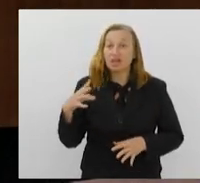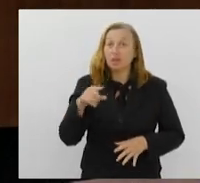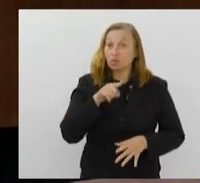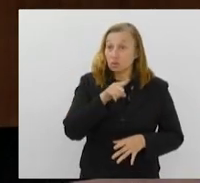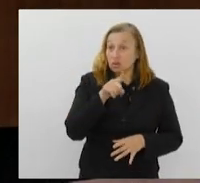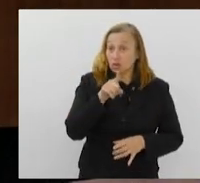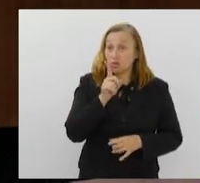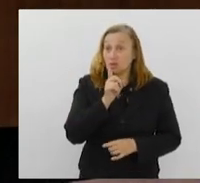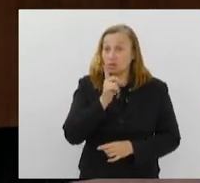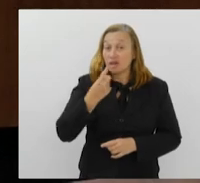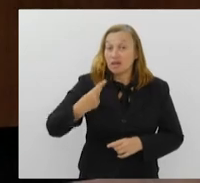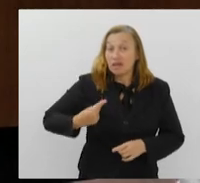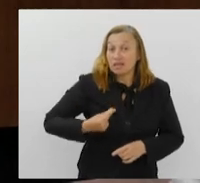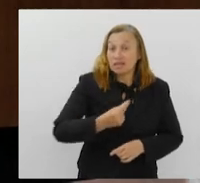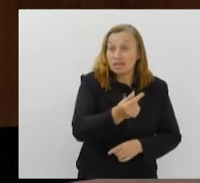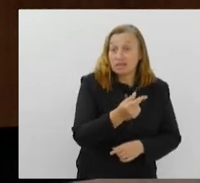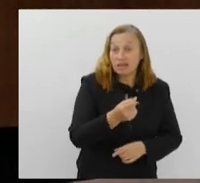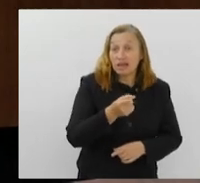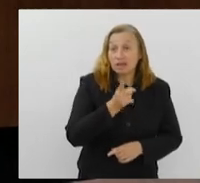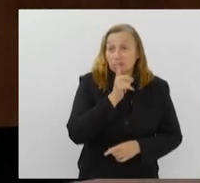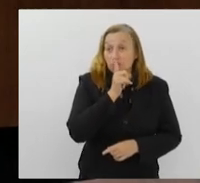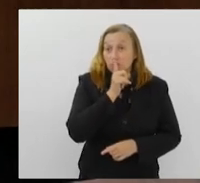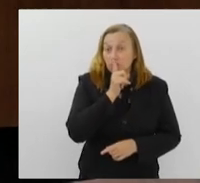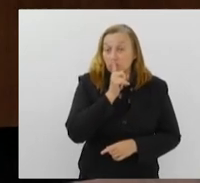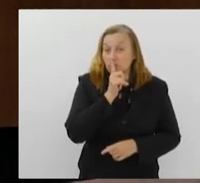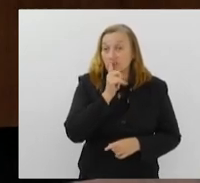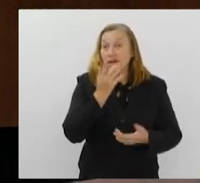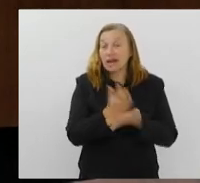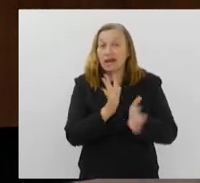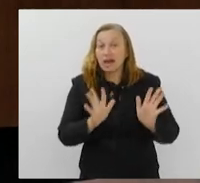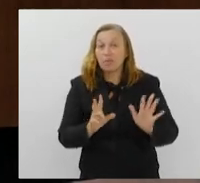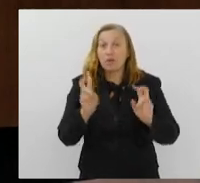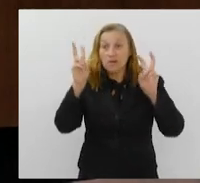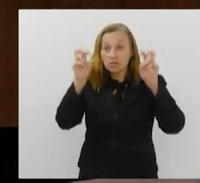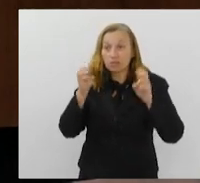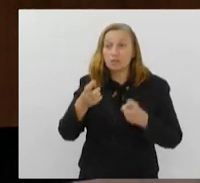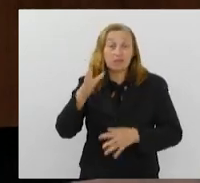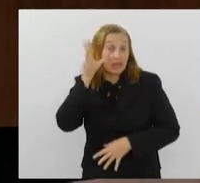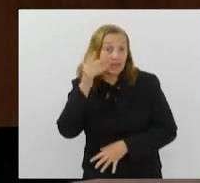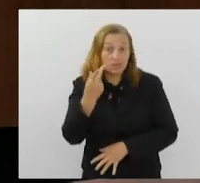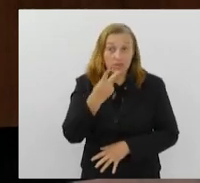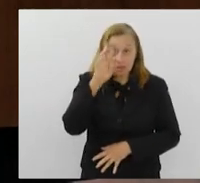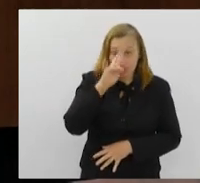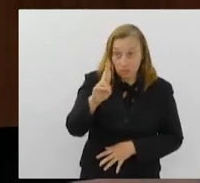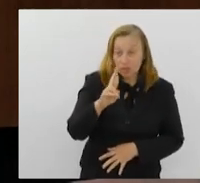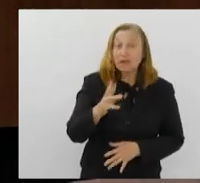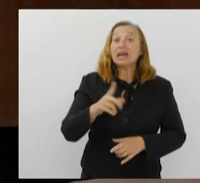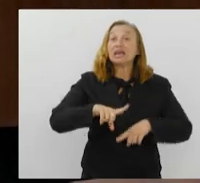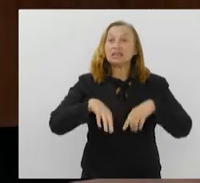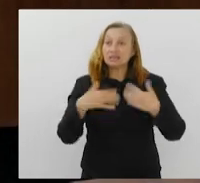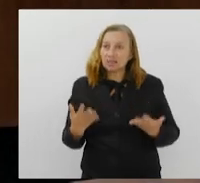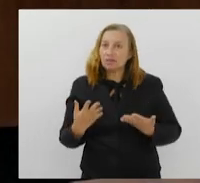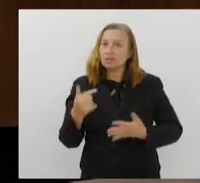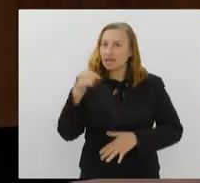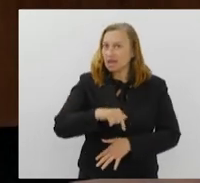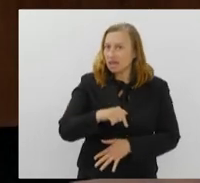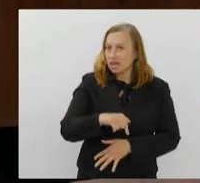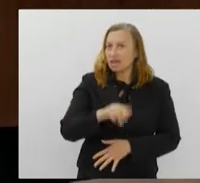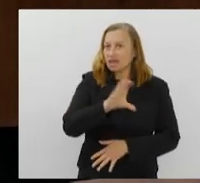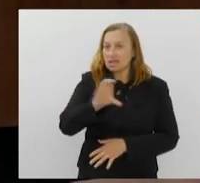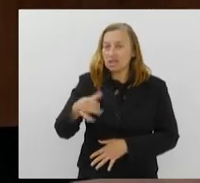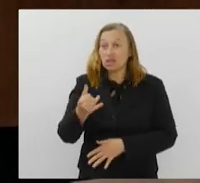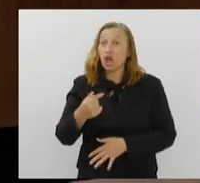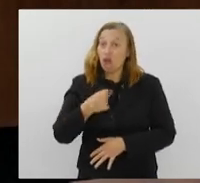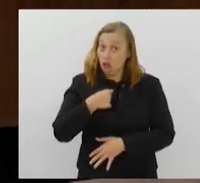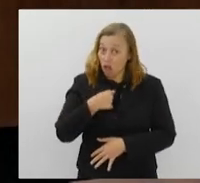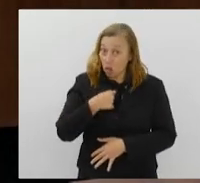entre as pernas e vai embora quando acaba a discussão que lhe interessa. Ou seja, o senhor não contribui em absolutamente nada, nem aqui, nem na CCJ. Portanto,